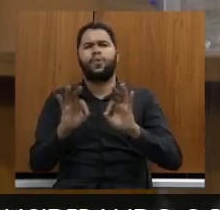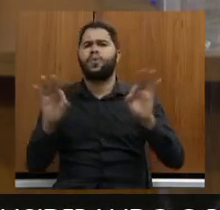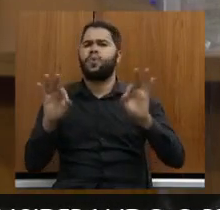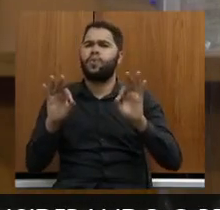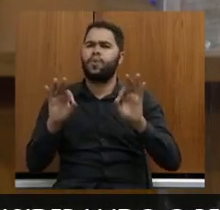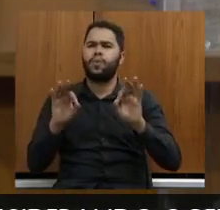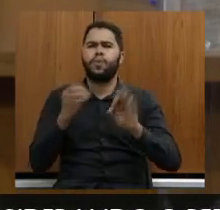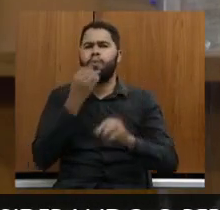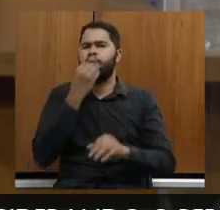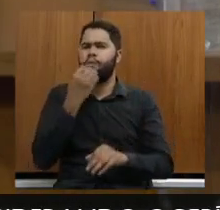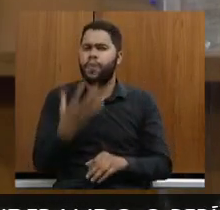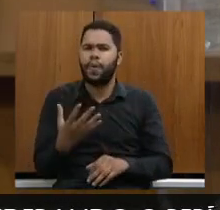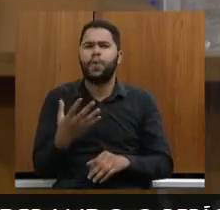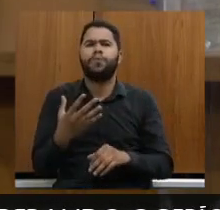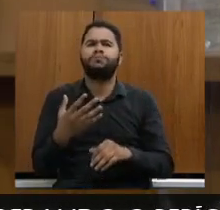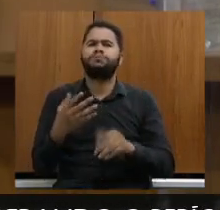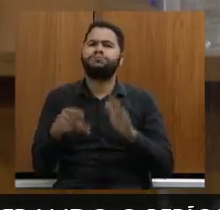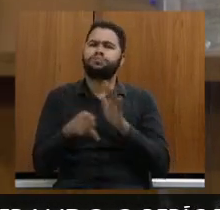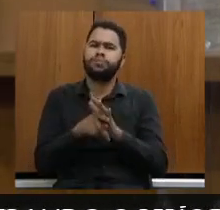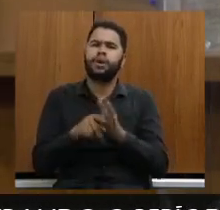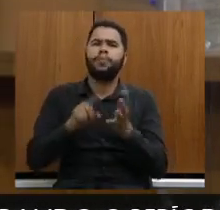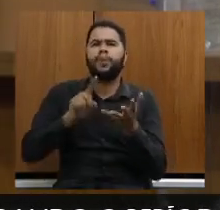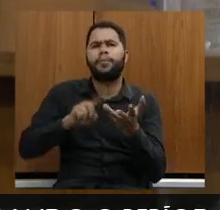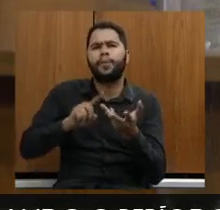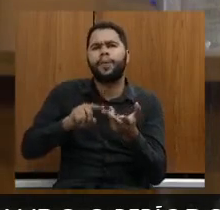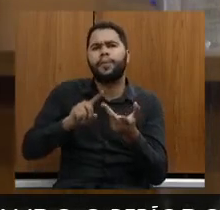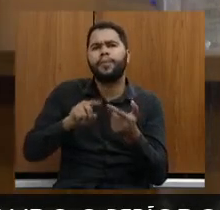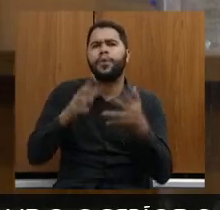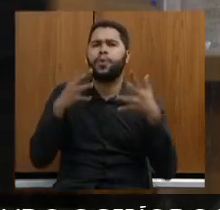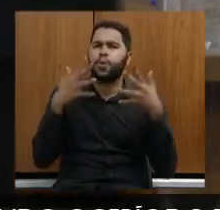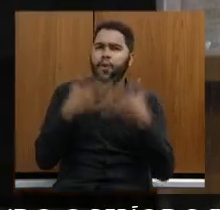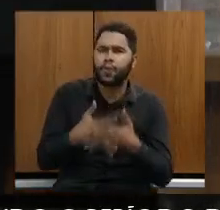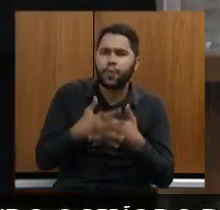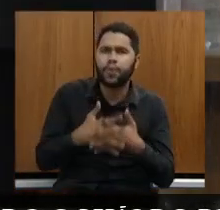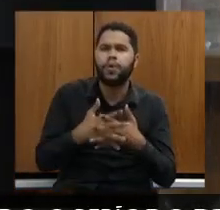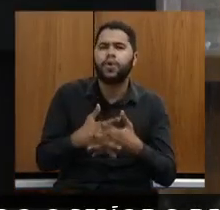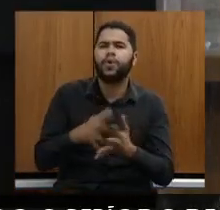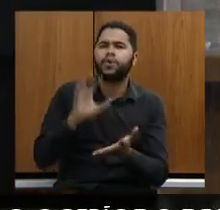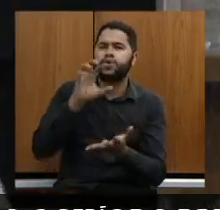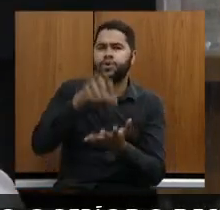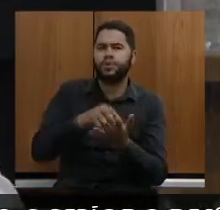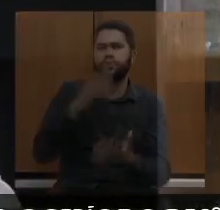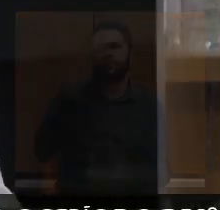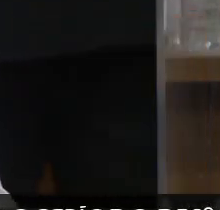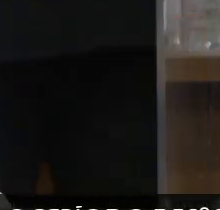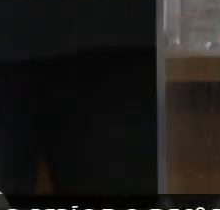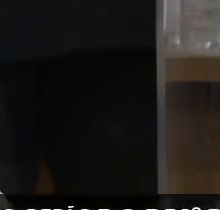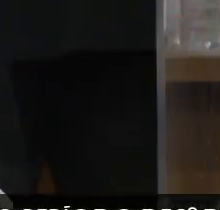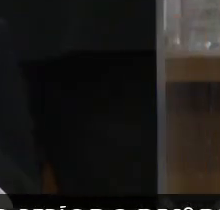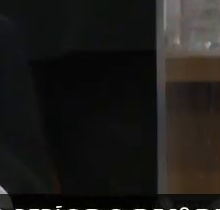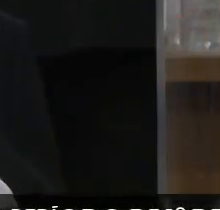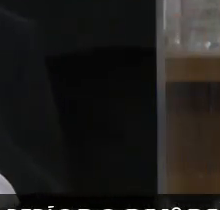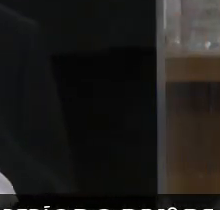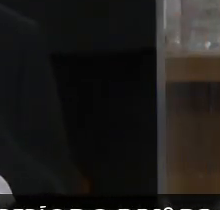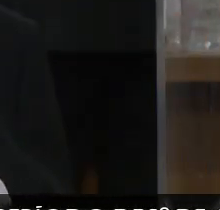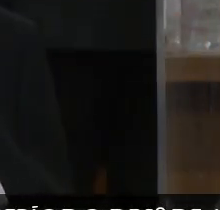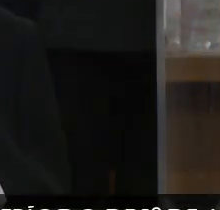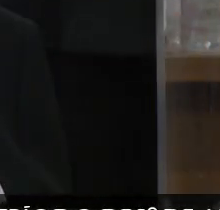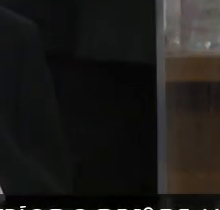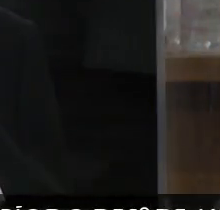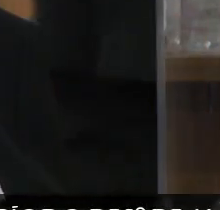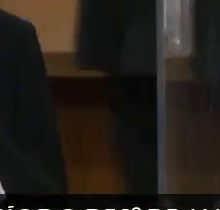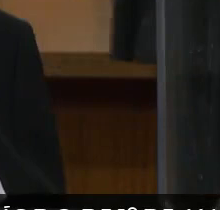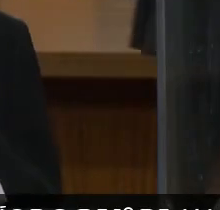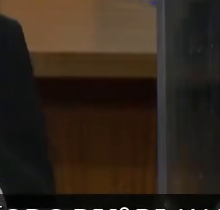exemplo para o mundo e o mundo que tá arrumando um monte de complicação para o nosso setor porque sabe que não têm condição de competir com as altas